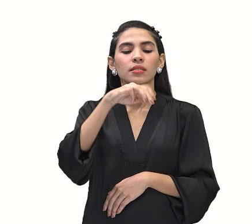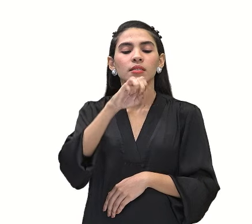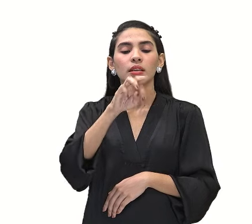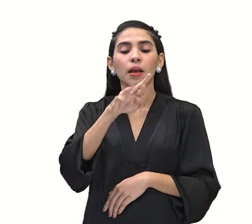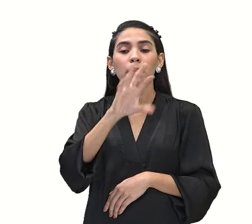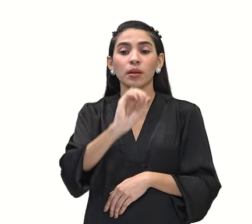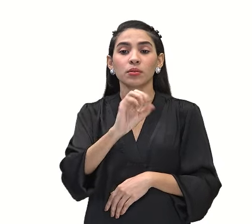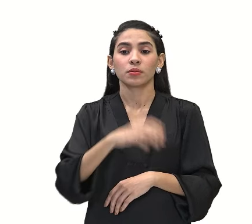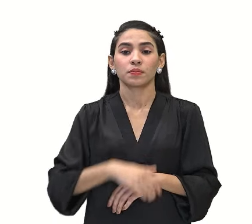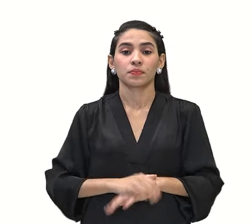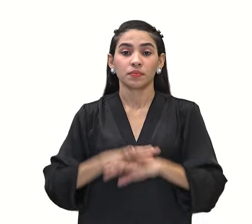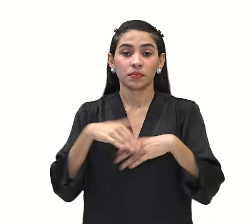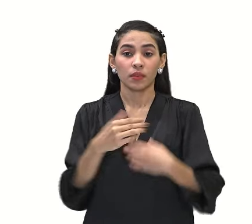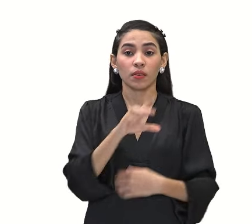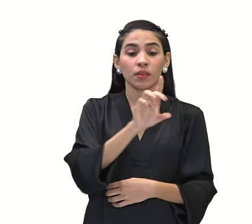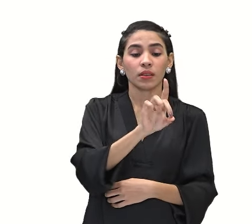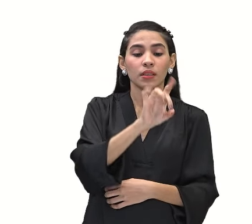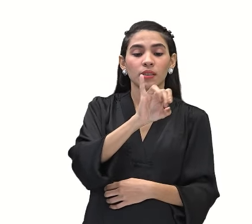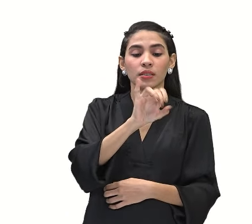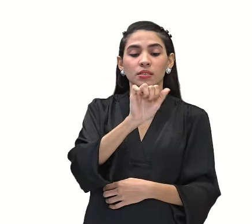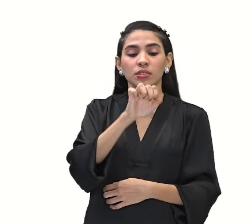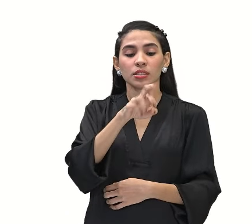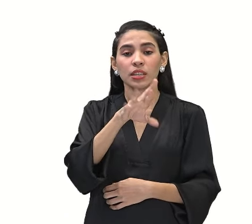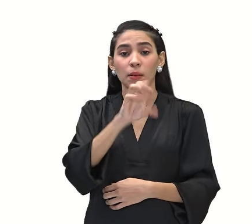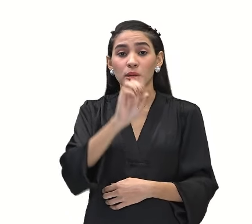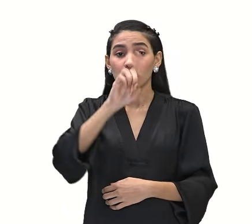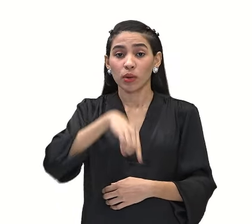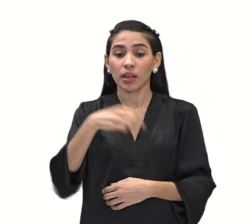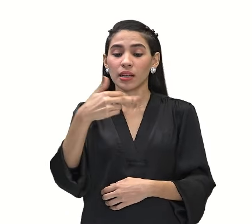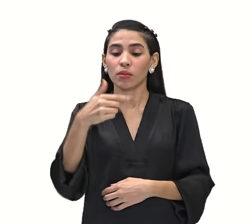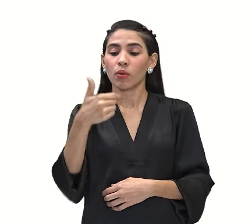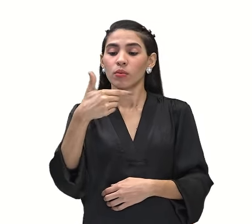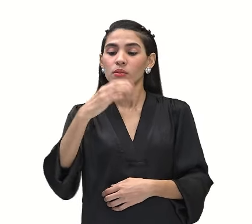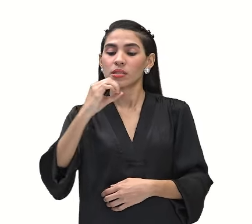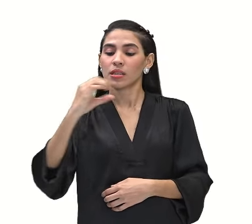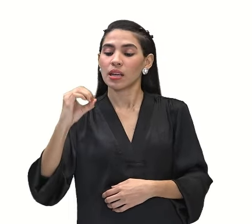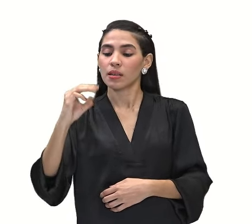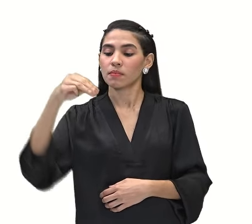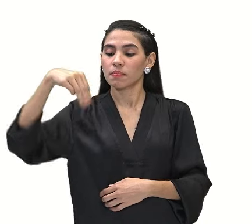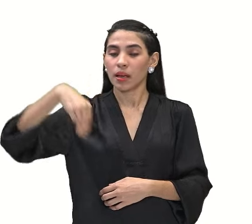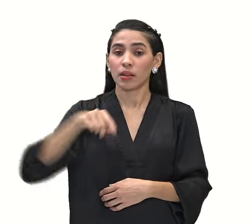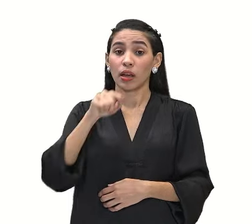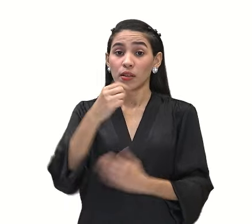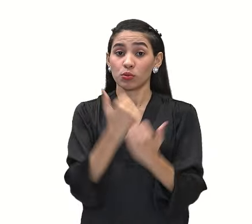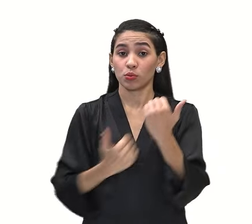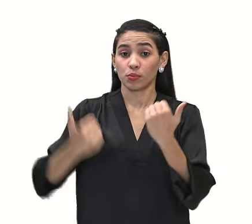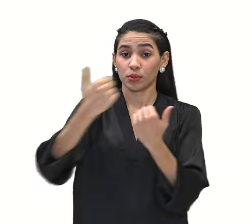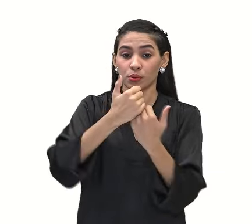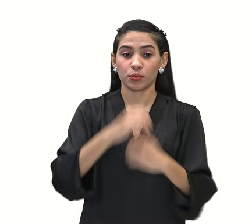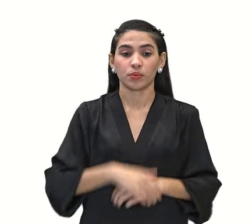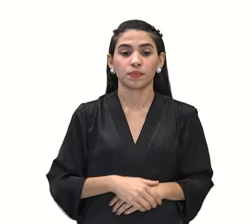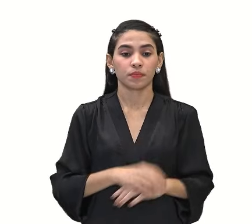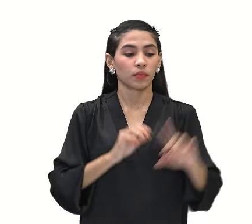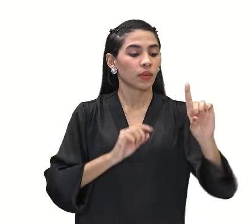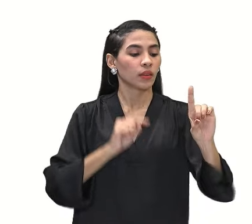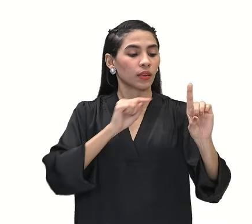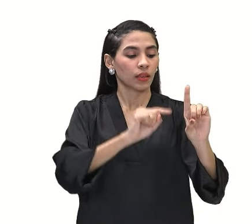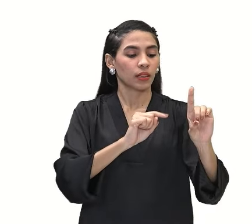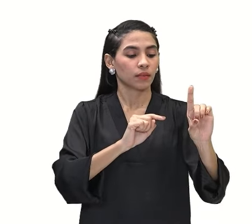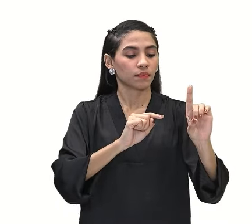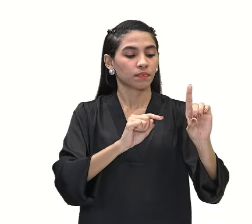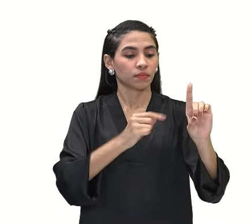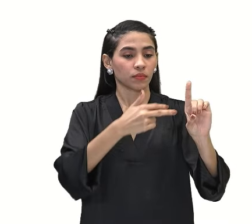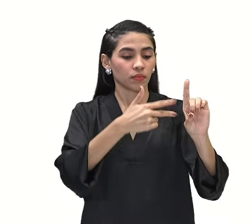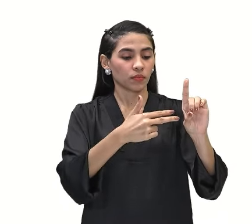é do que 100 m então substituindo olha 2R por